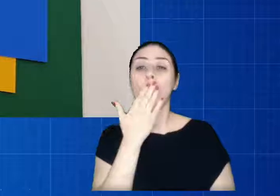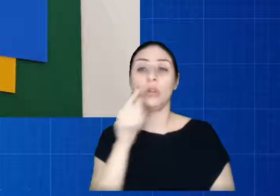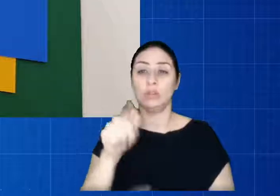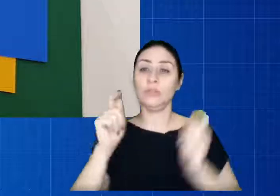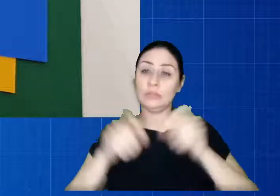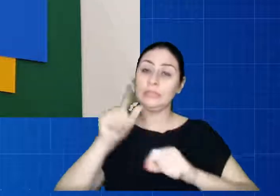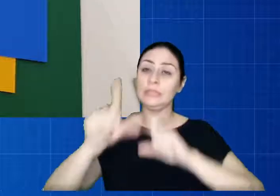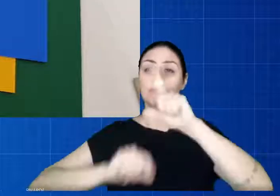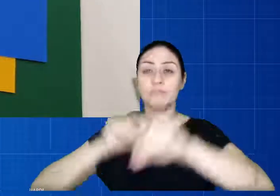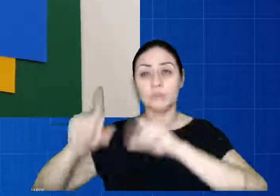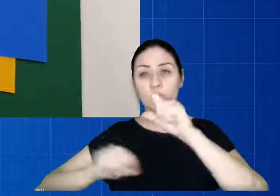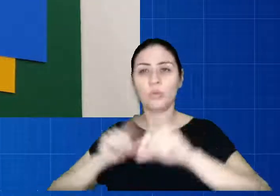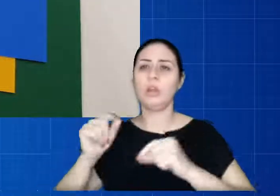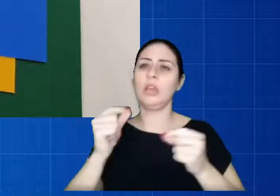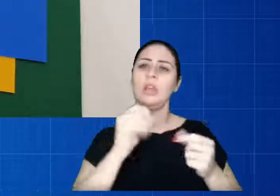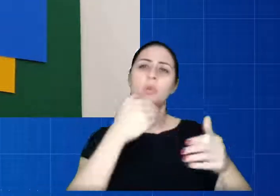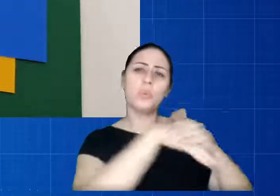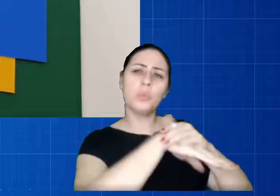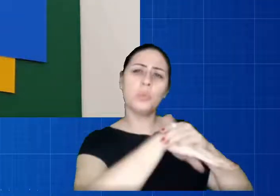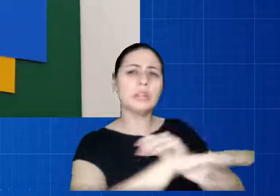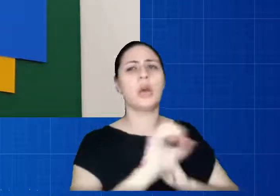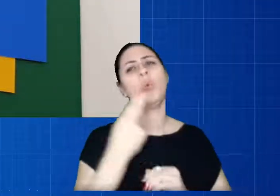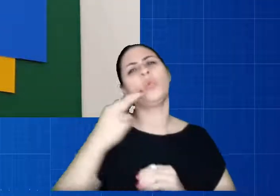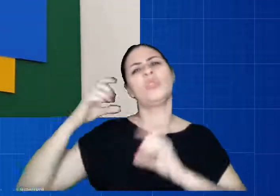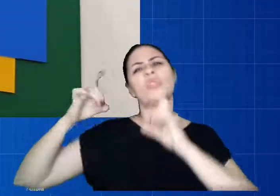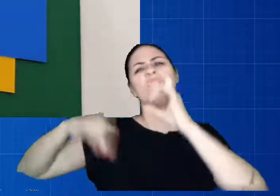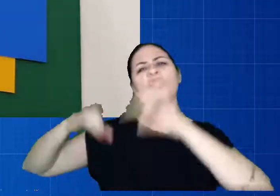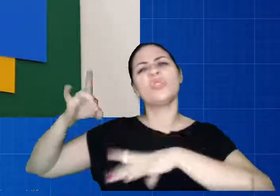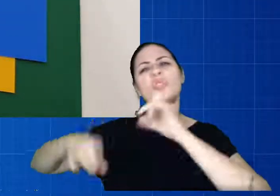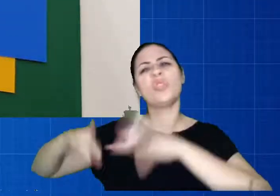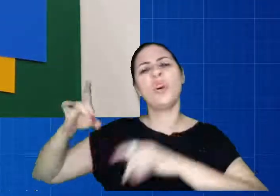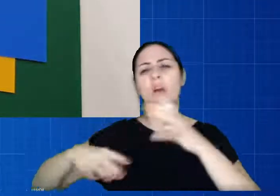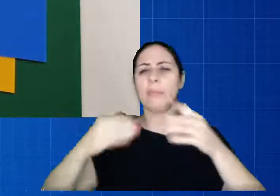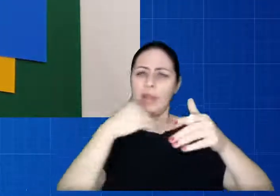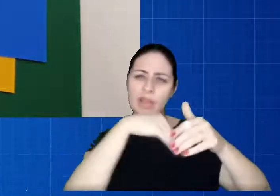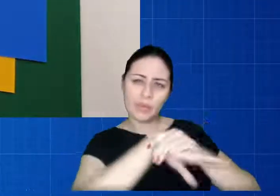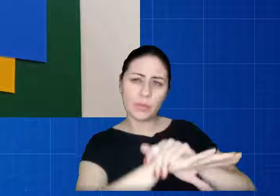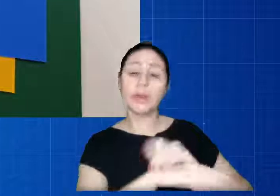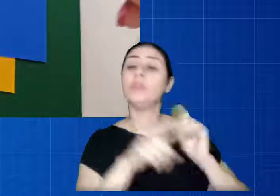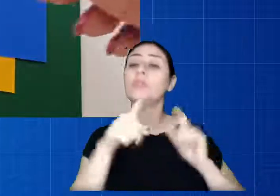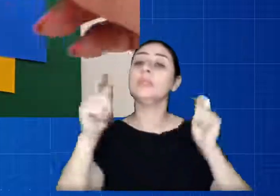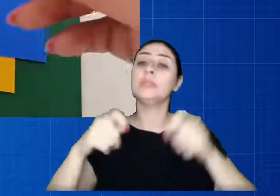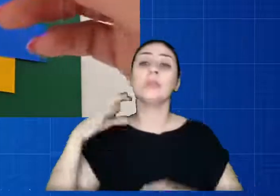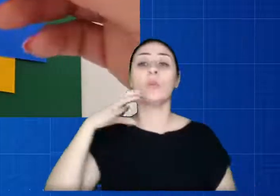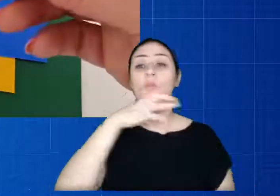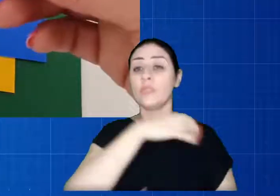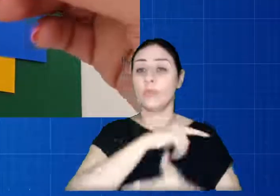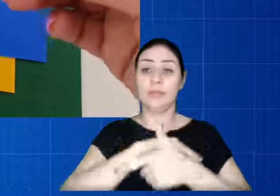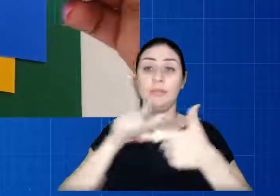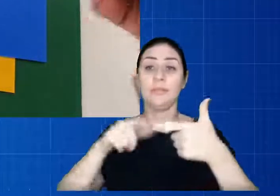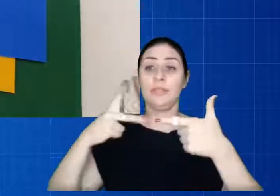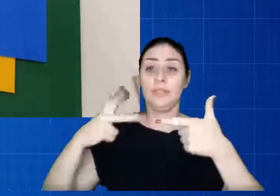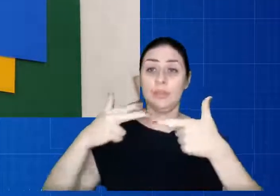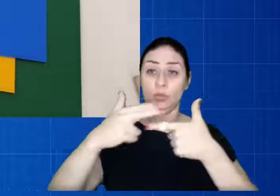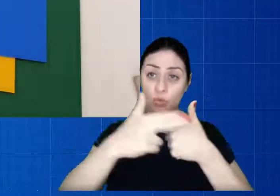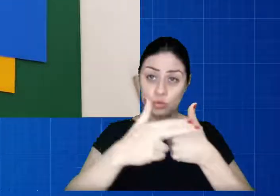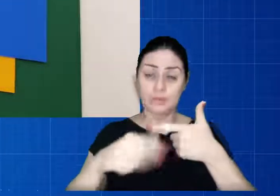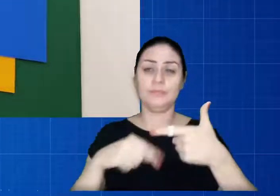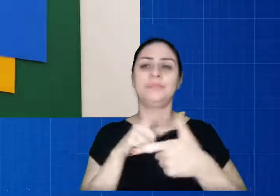ter coletado ou reservado de colagens anteriores, você vai precisar, obviamente, de uma tesoura,